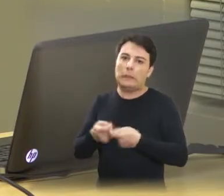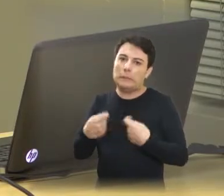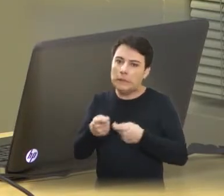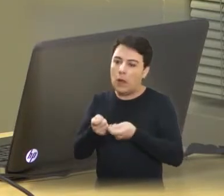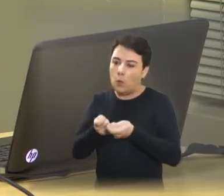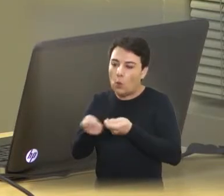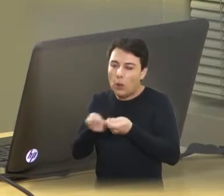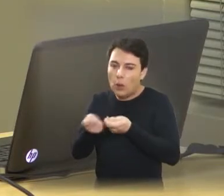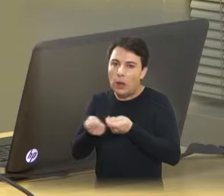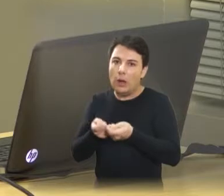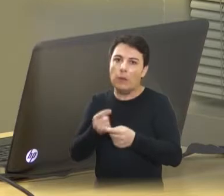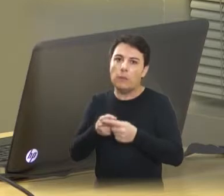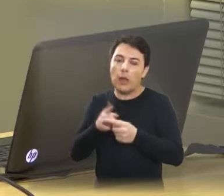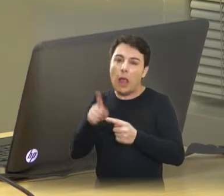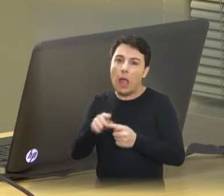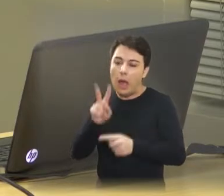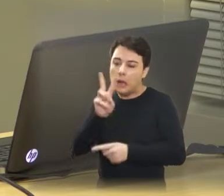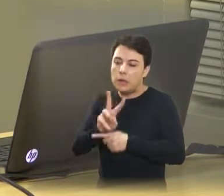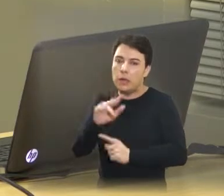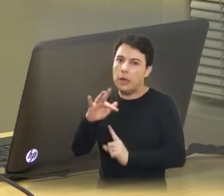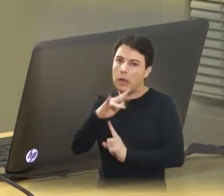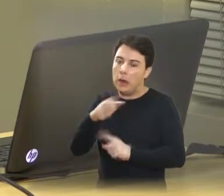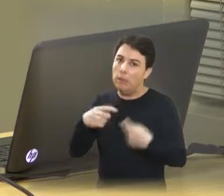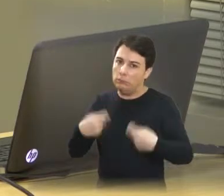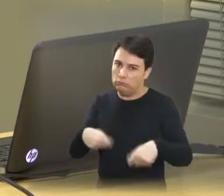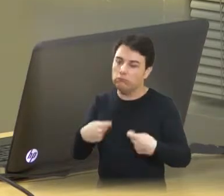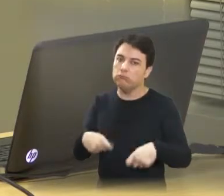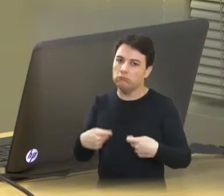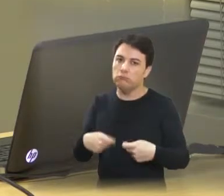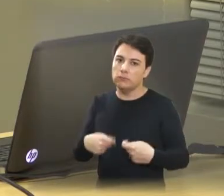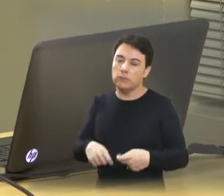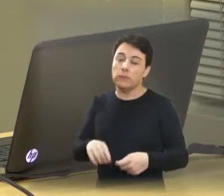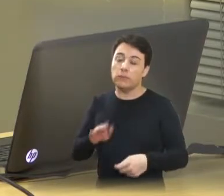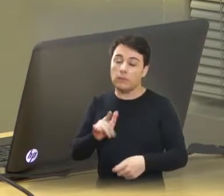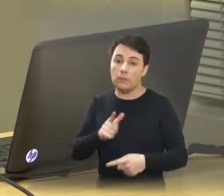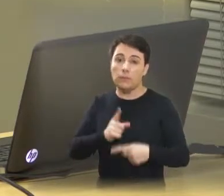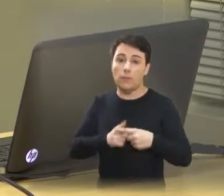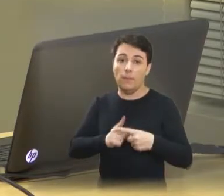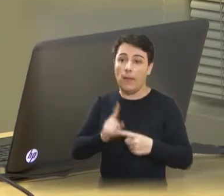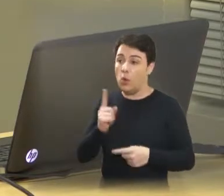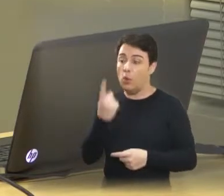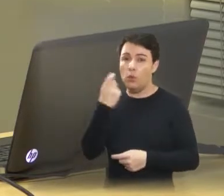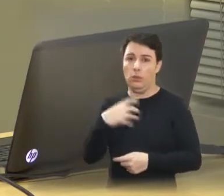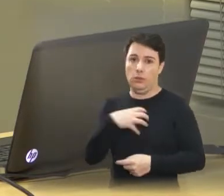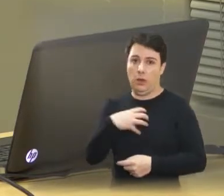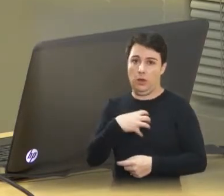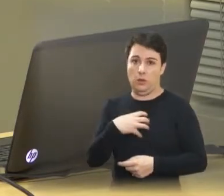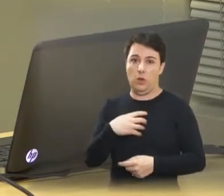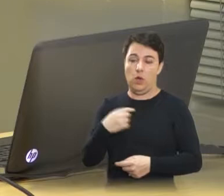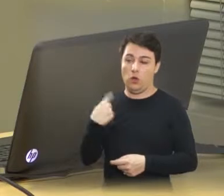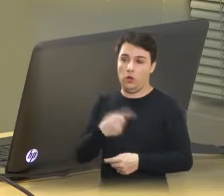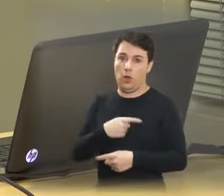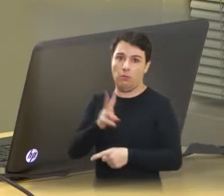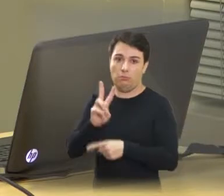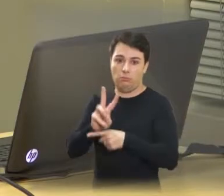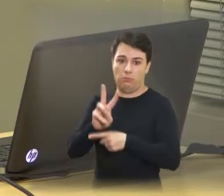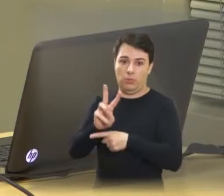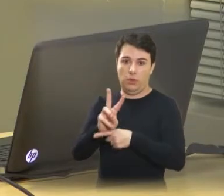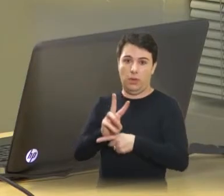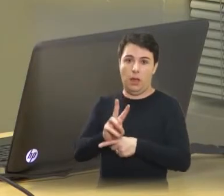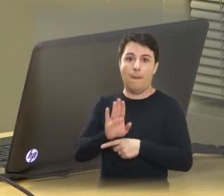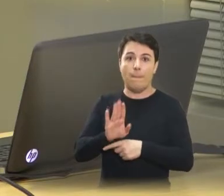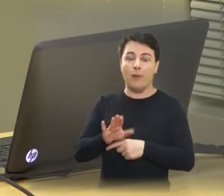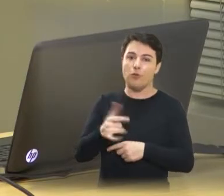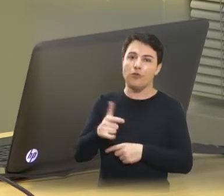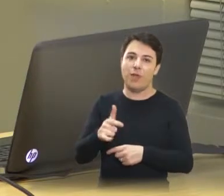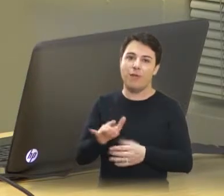ambiental. Sim, ela está presente. A única forma da gente manter intocada a natureza é não ter nenhuma atividade